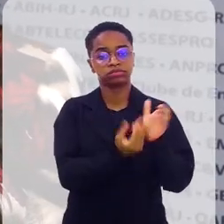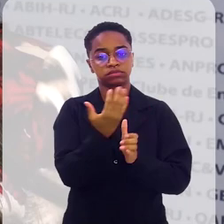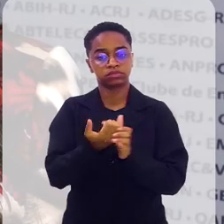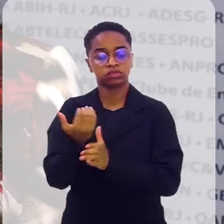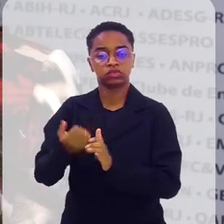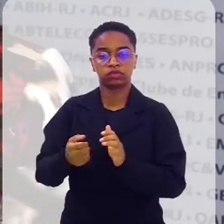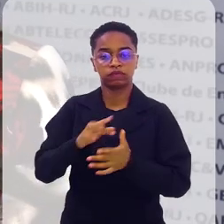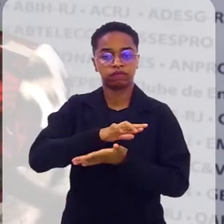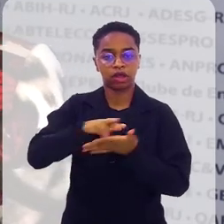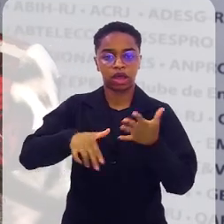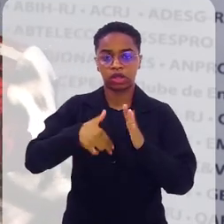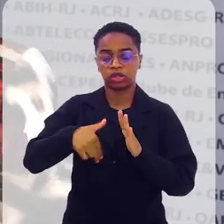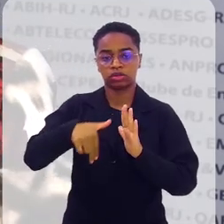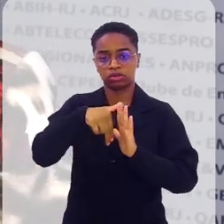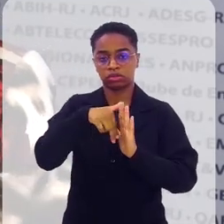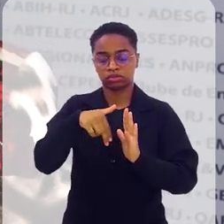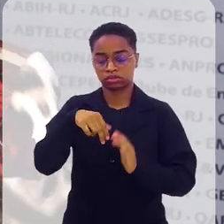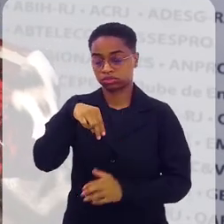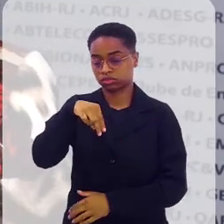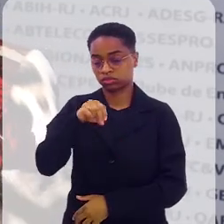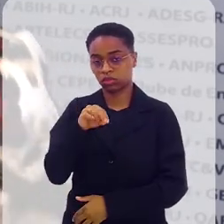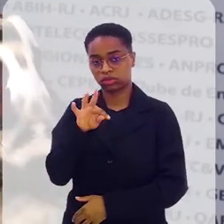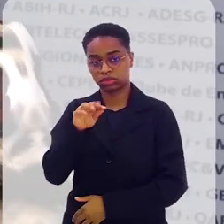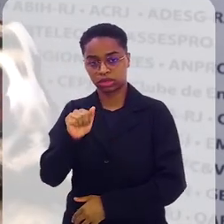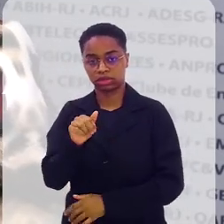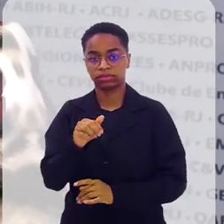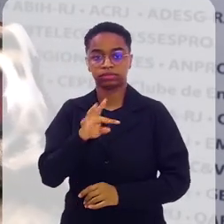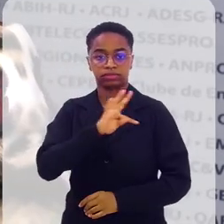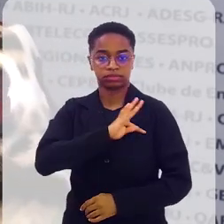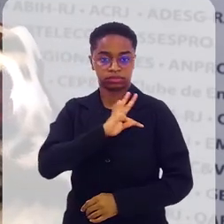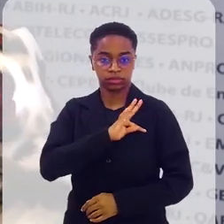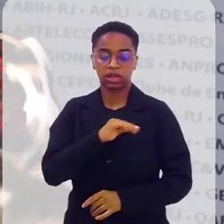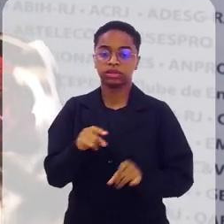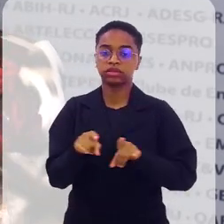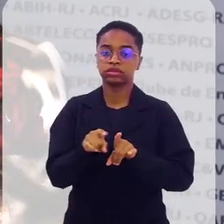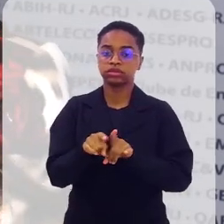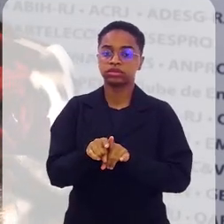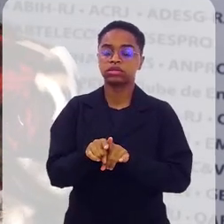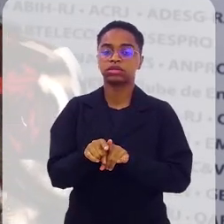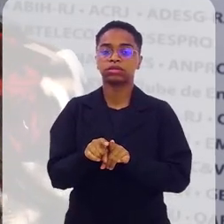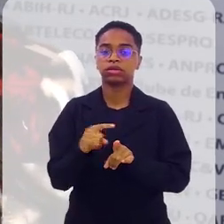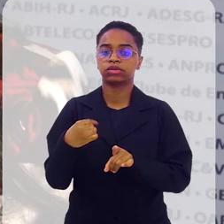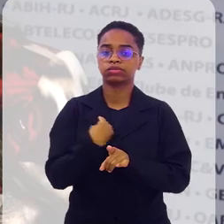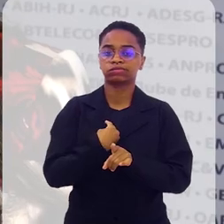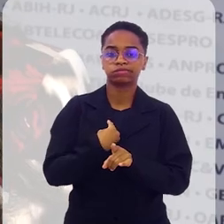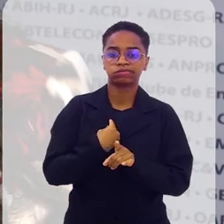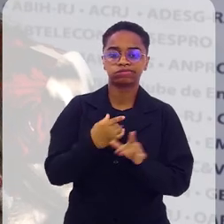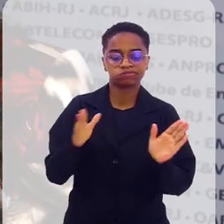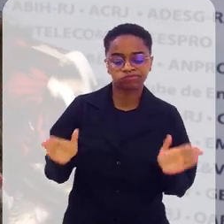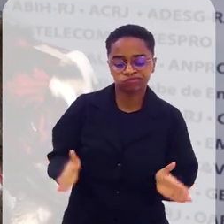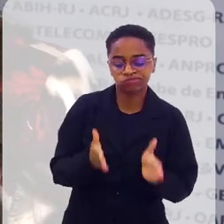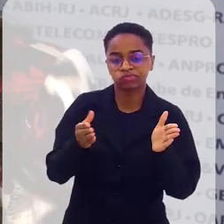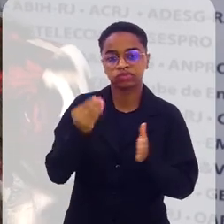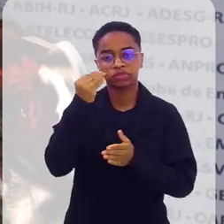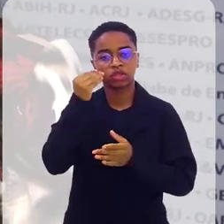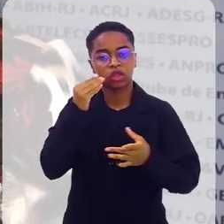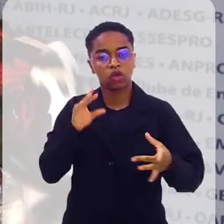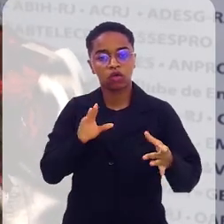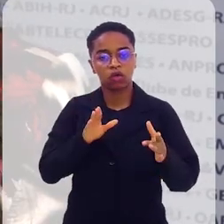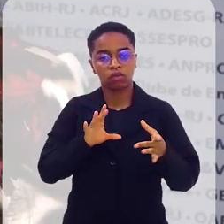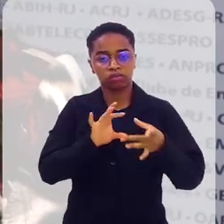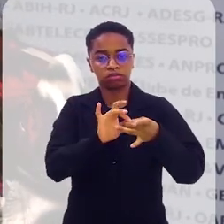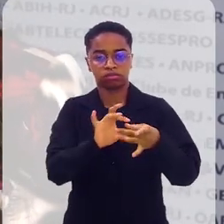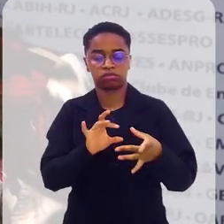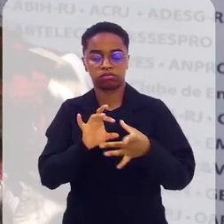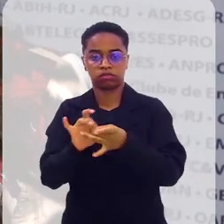notas técnicas a partir das câmaras setoriais e a gente já tem feito provocações, inclusive de integrar, o fórum está